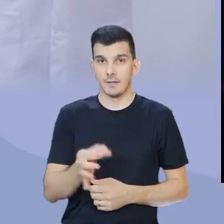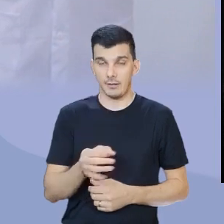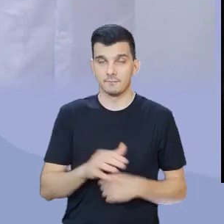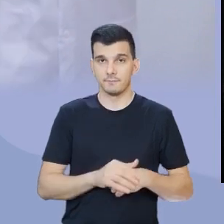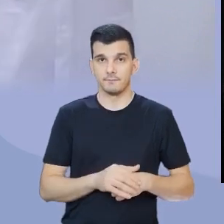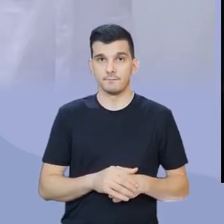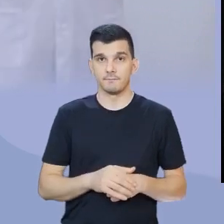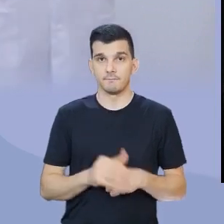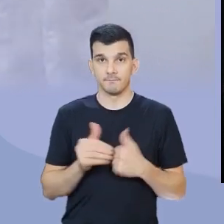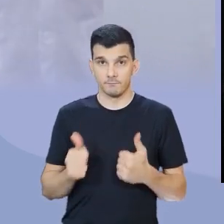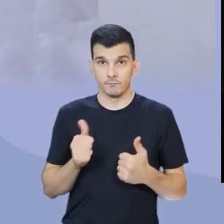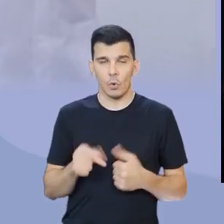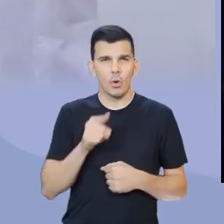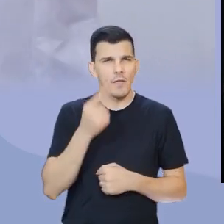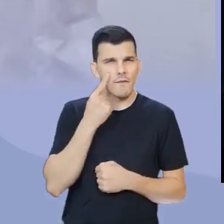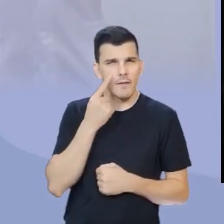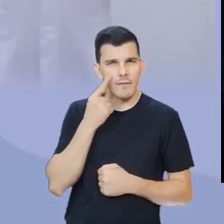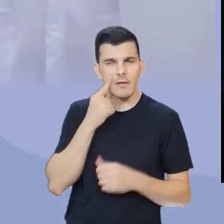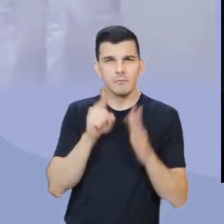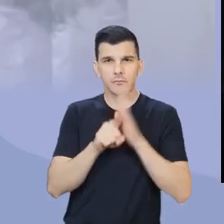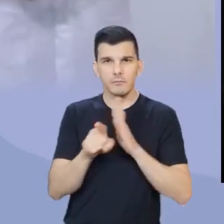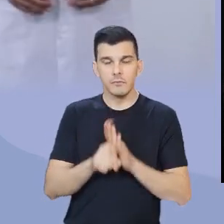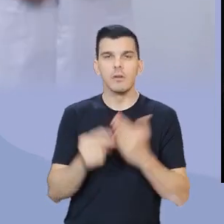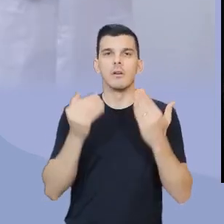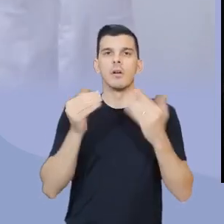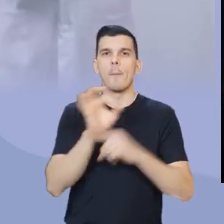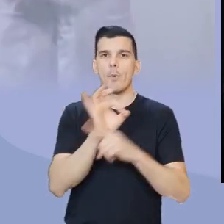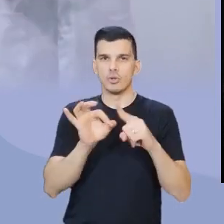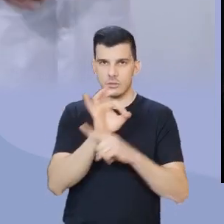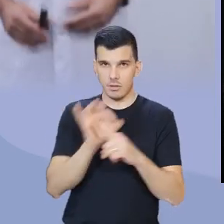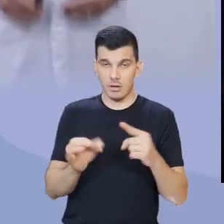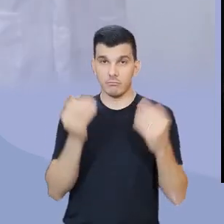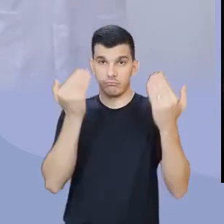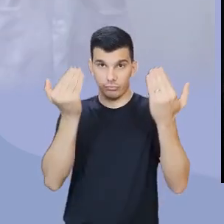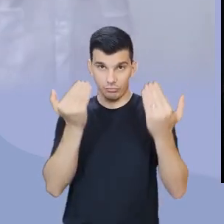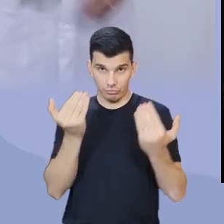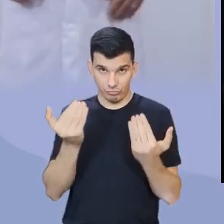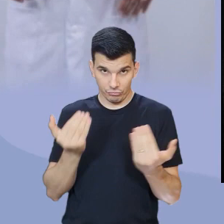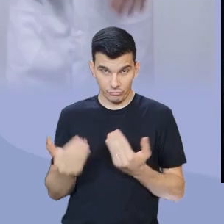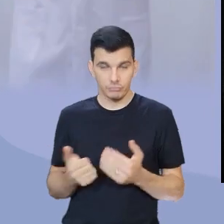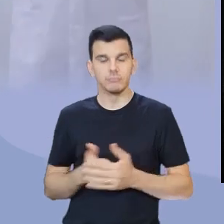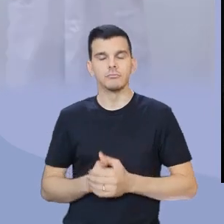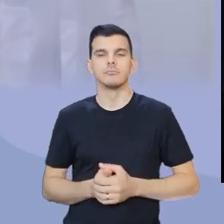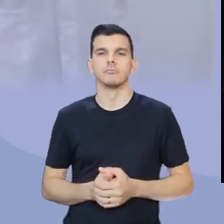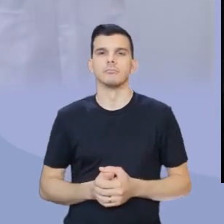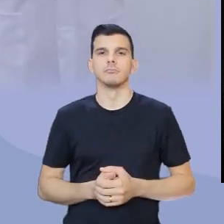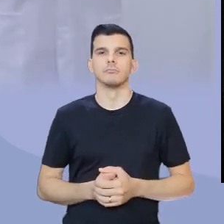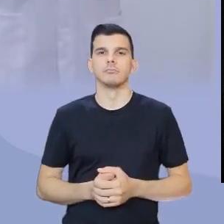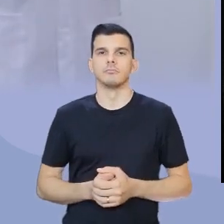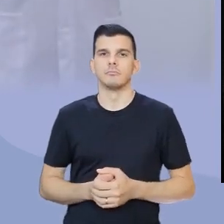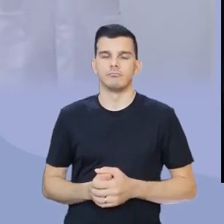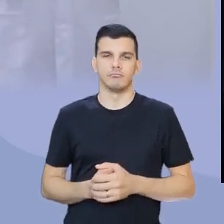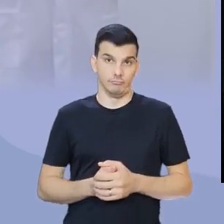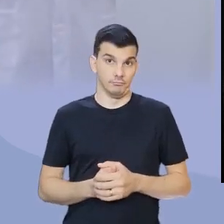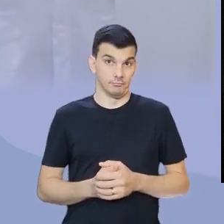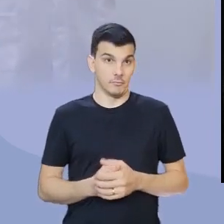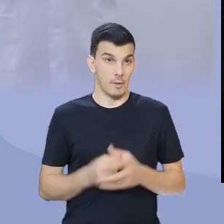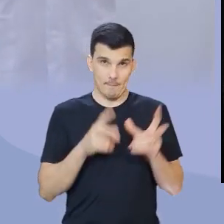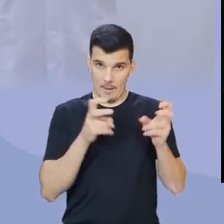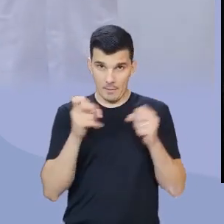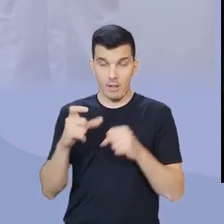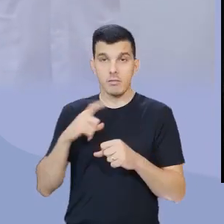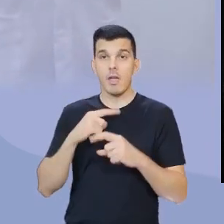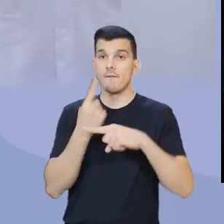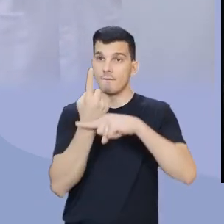dessa questão. O que você está vendo nessa questão aí? Porcentagem, porcentagem e porcentagem. Muita porcentagem. Percebe que tem